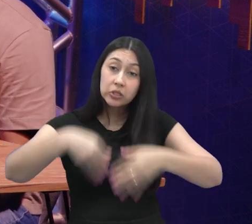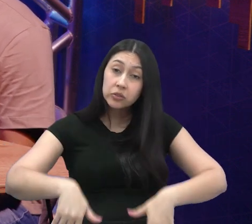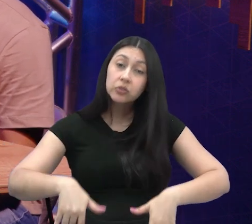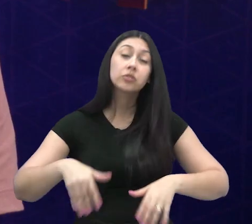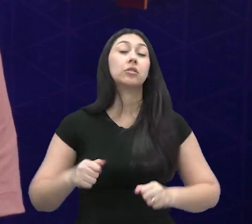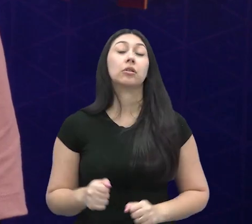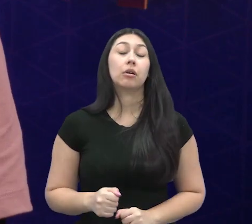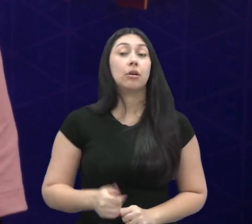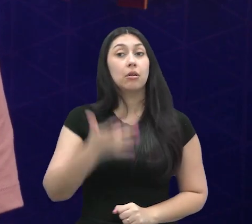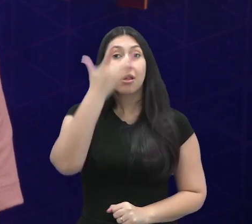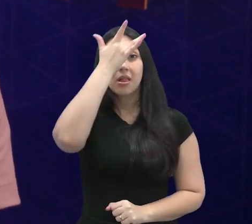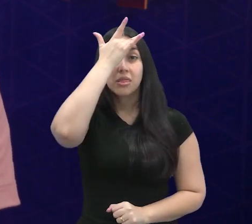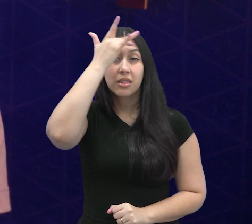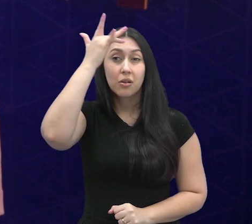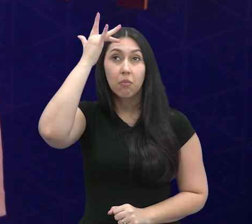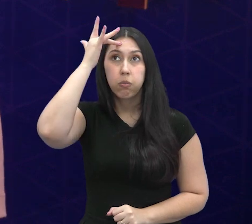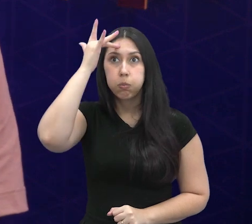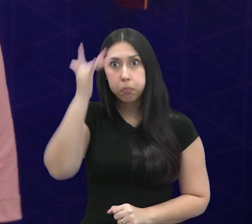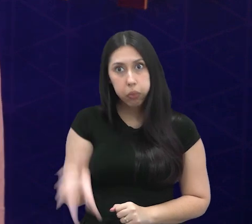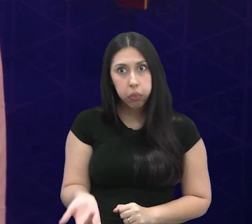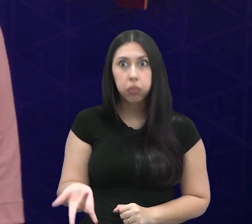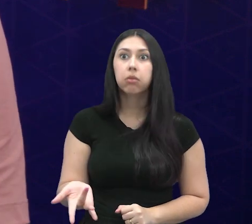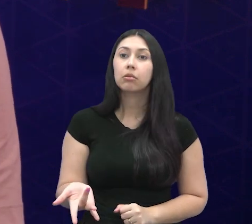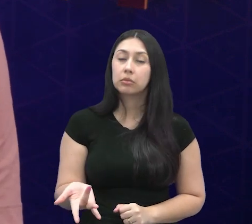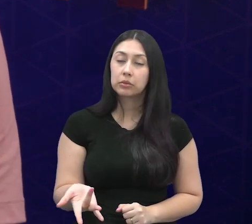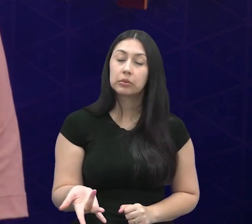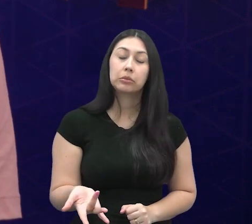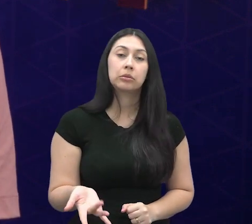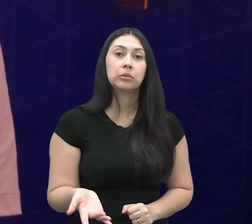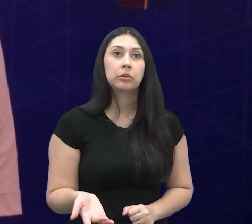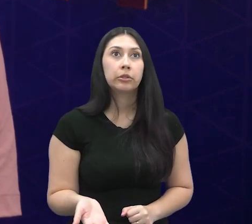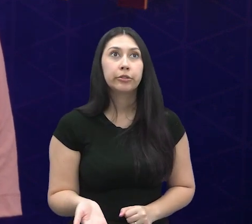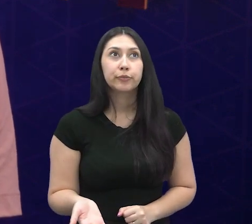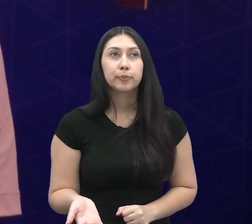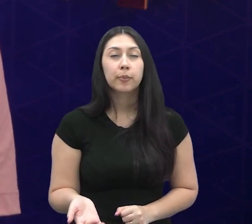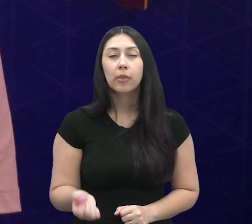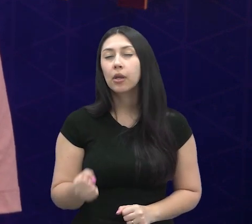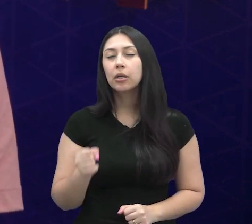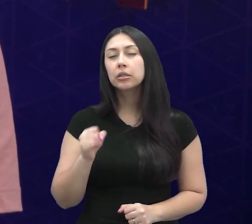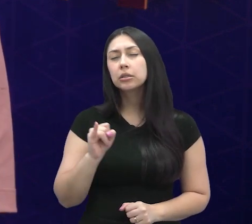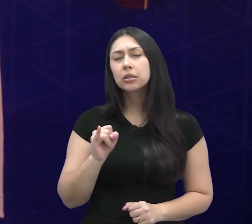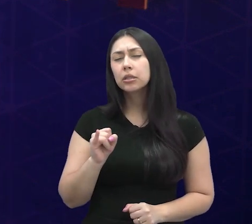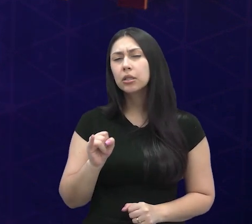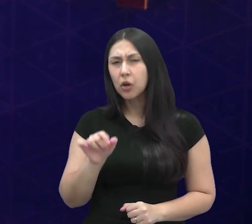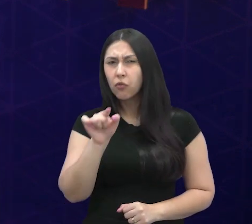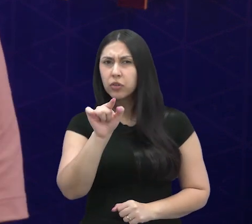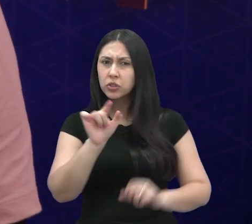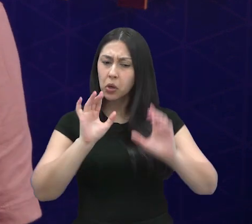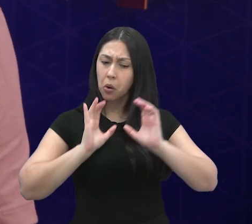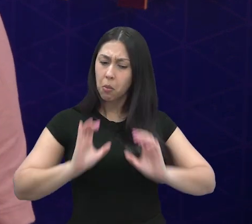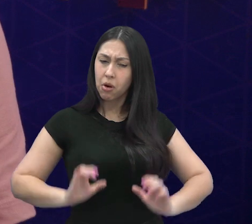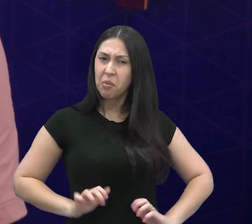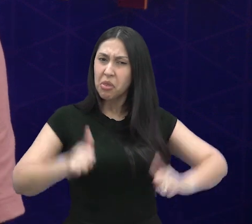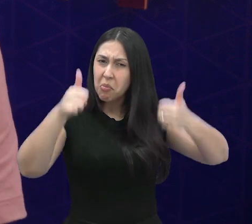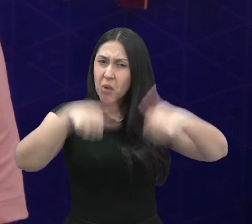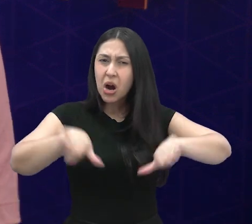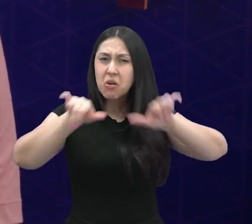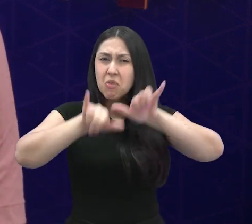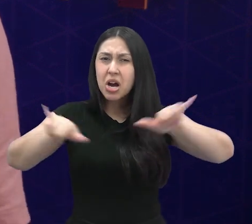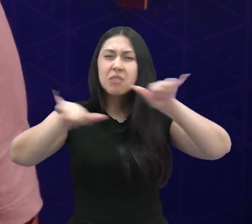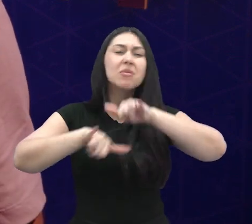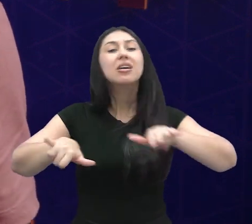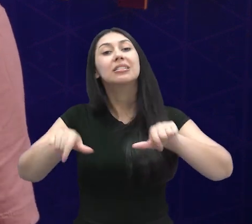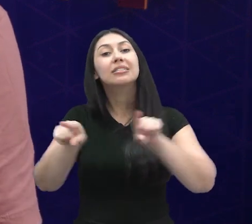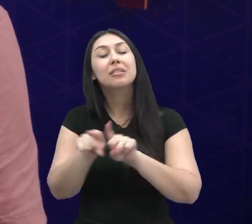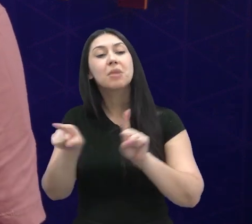social. E, né, a nossa saúde mental nem precisa dizer, né? E, cara, se você tem esse comportamento,